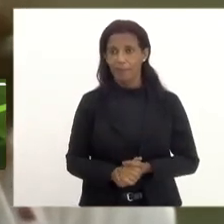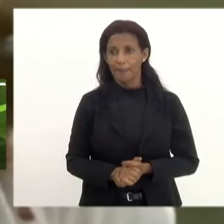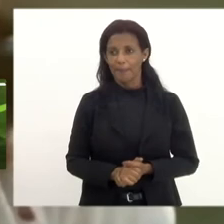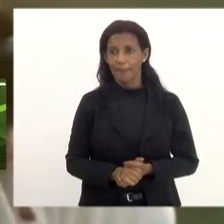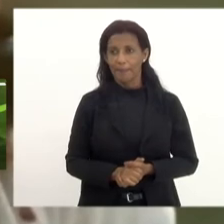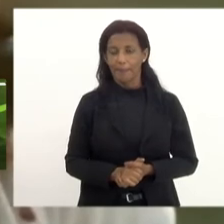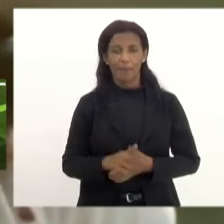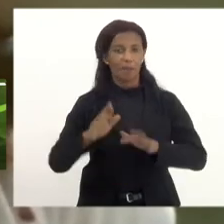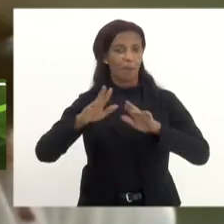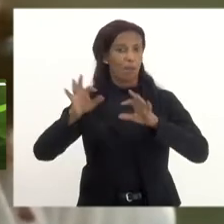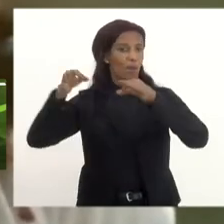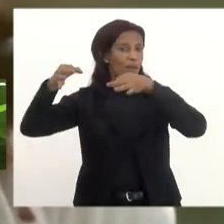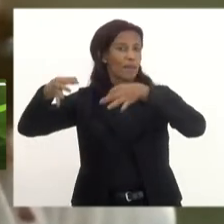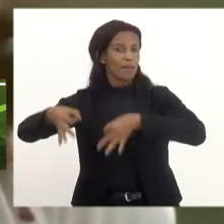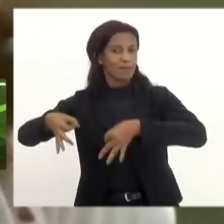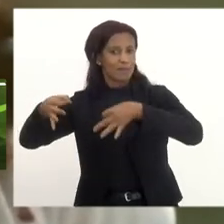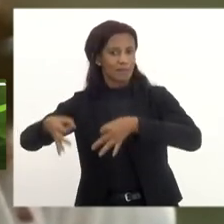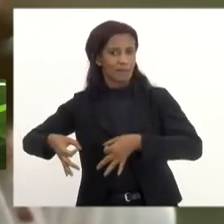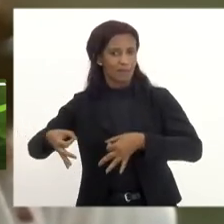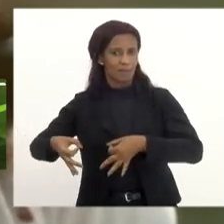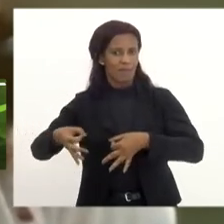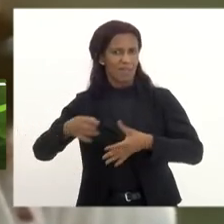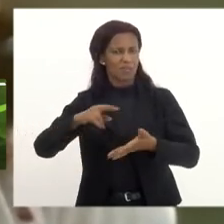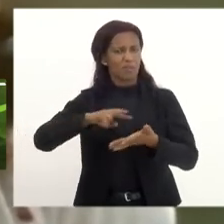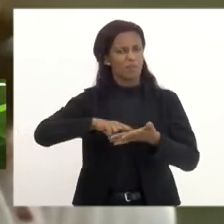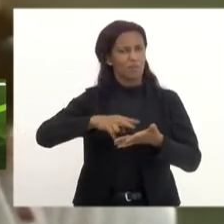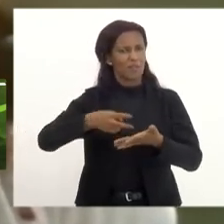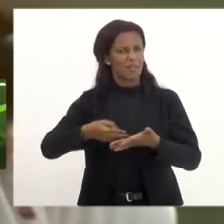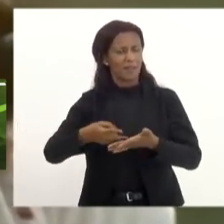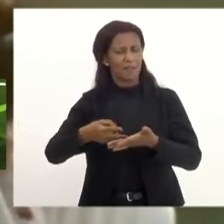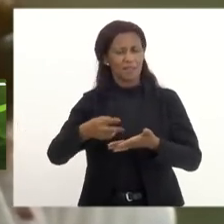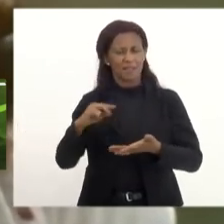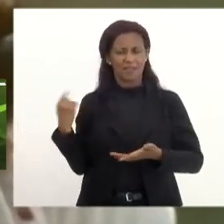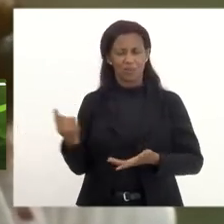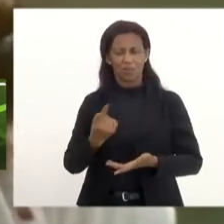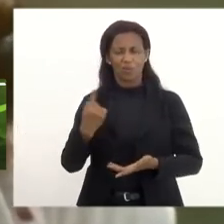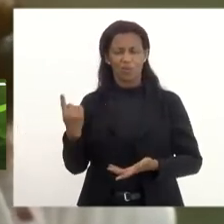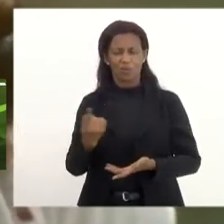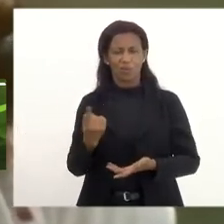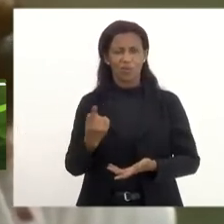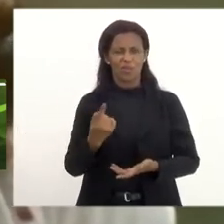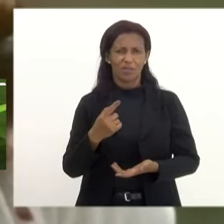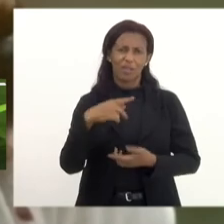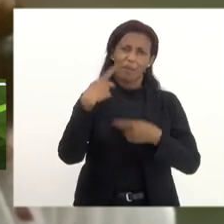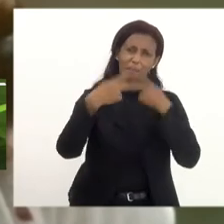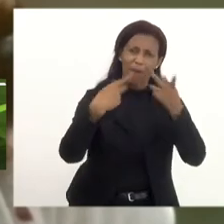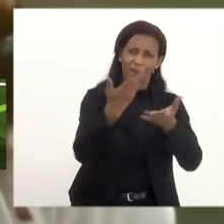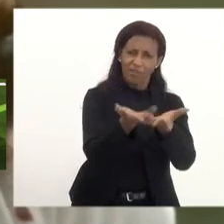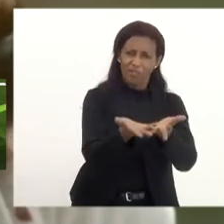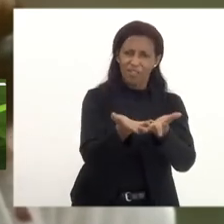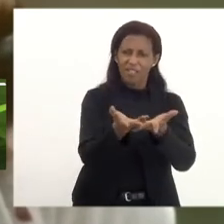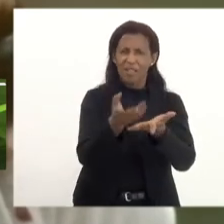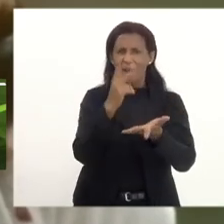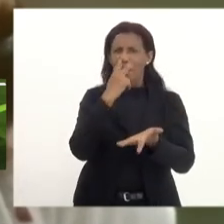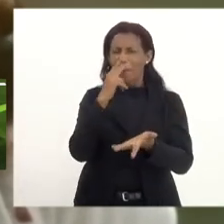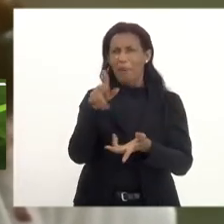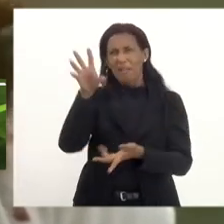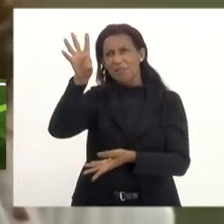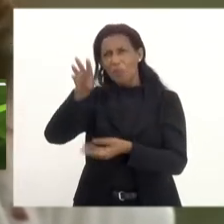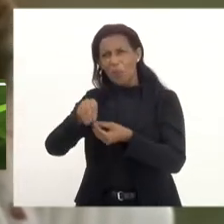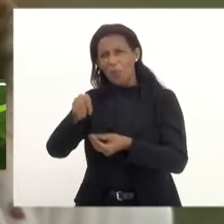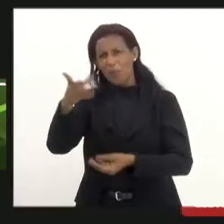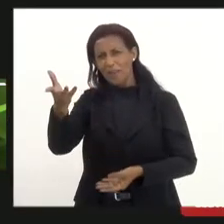mas não foi exatamente isso, não. Acho que foi mais interpretação nossa do que palavras dele, mas eu fiz a mesma interpretação, bicho.